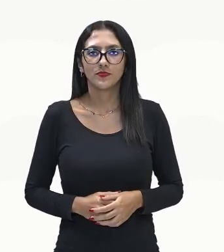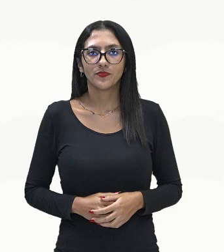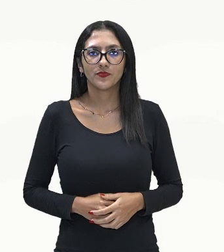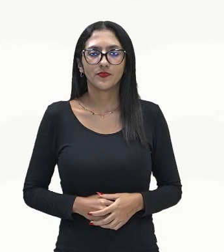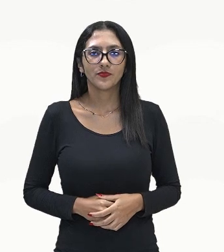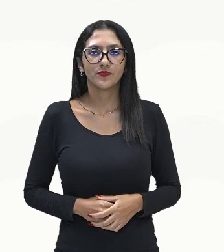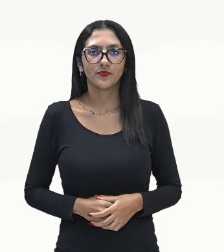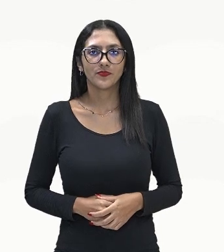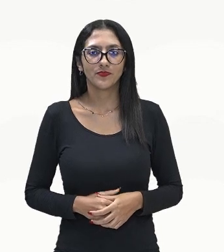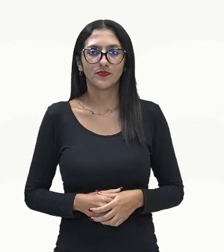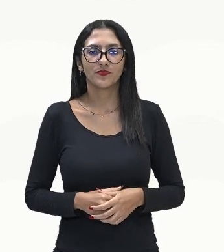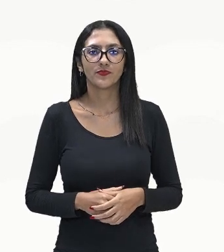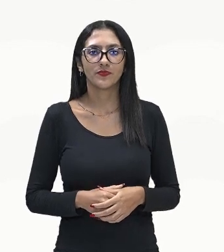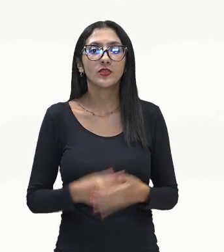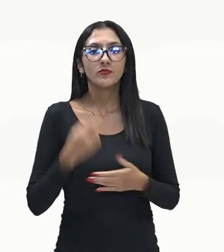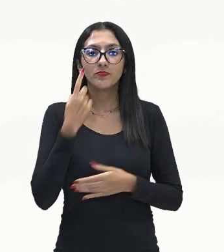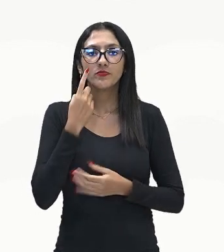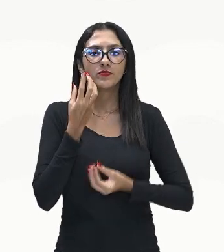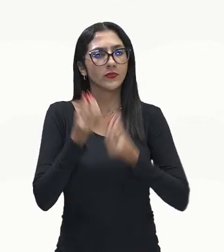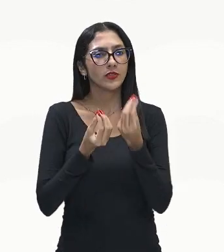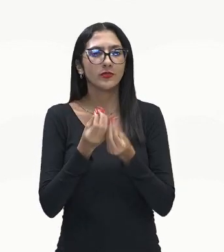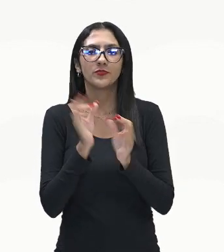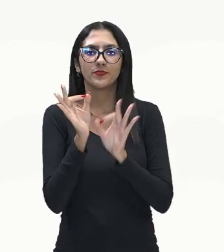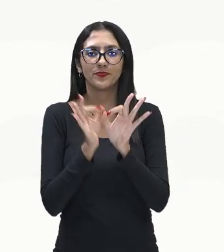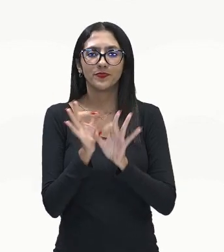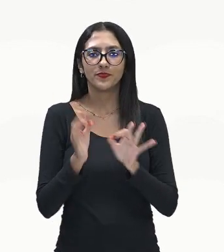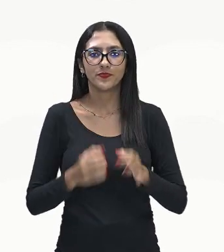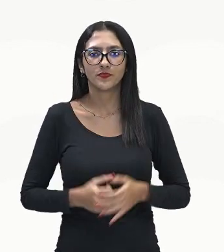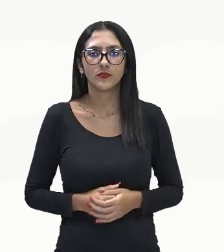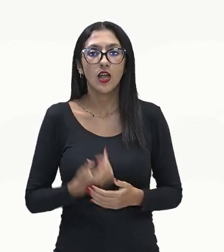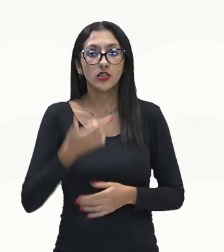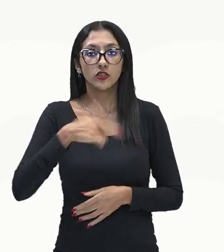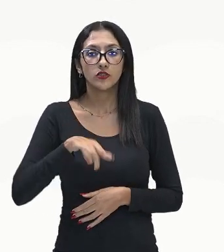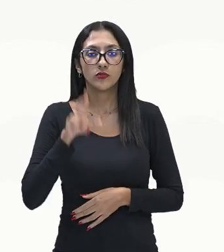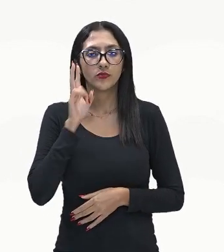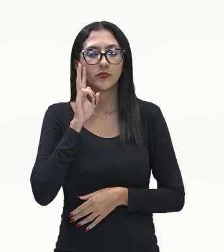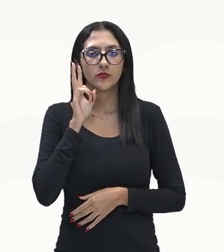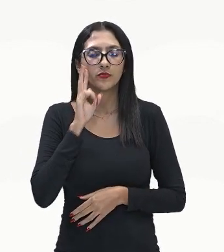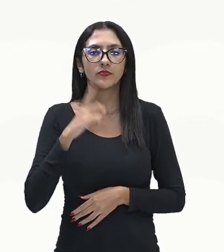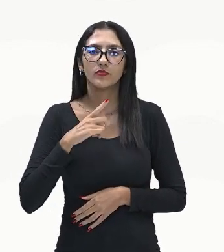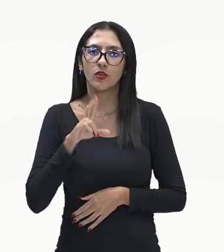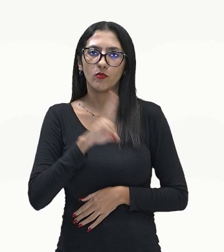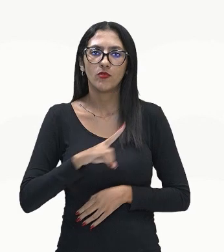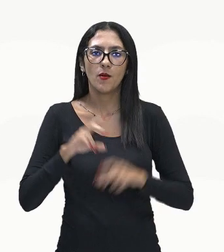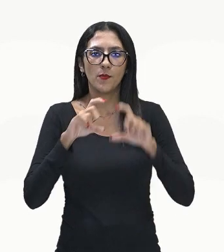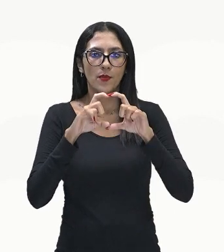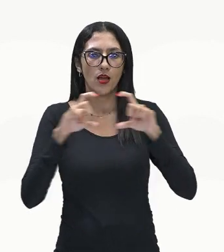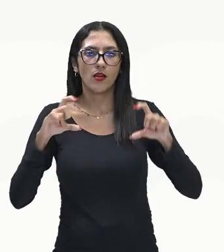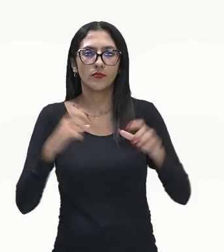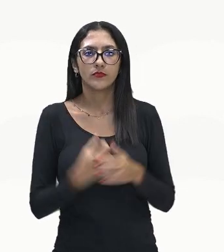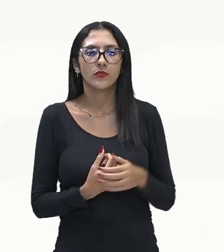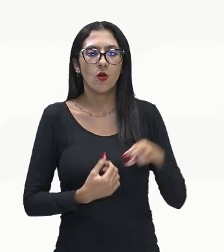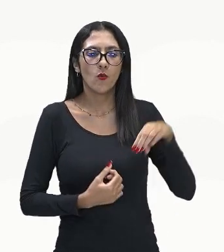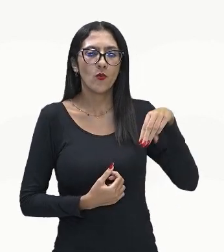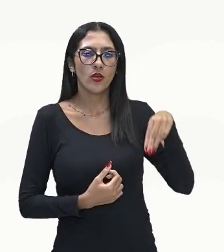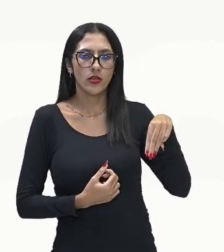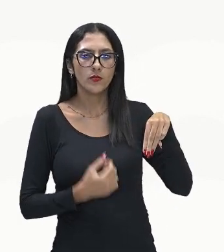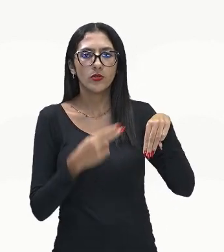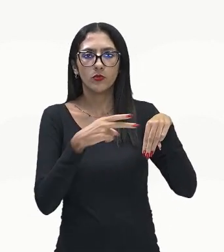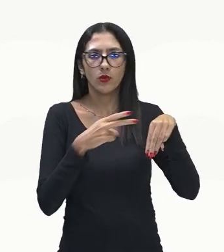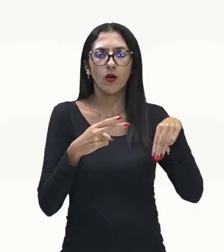Então, olha só, acompanhe comigo como é que nós vamos resolver isso. Nós, novamente, vamos utilizar aí o nosso montante, né? Calculado aí a